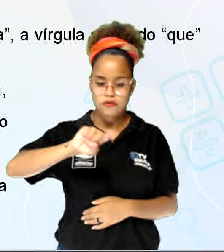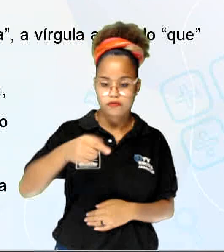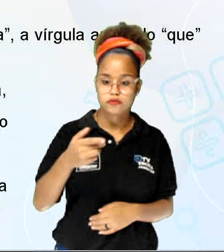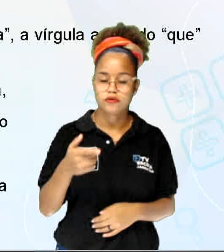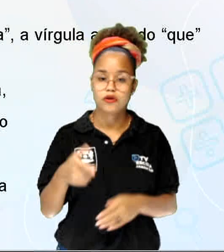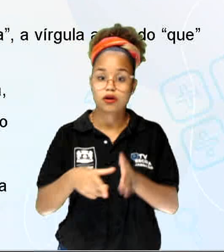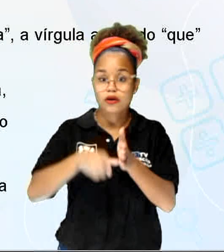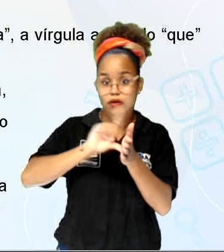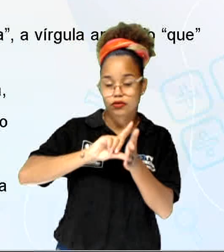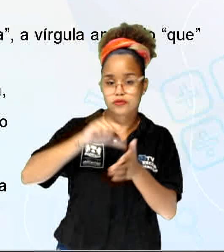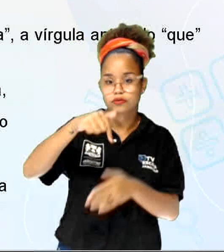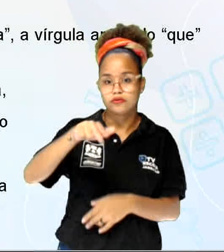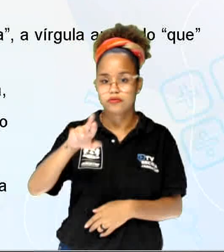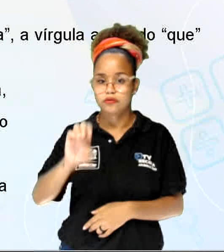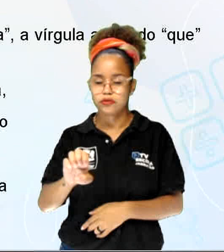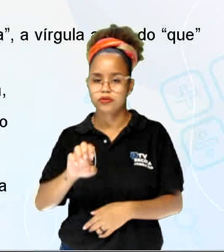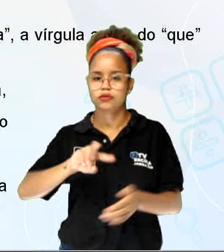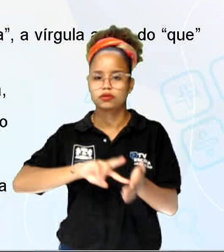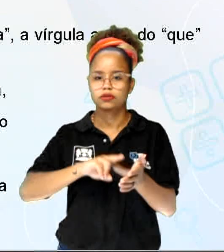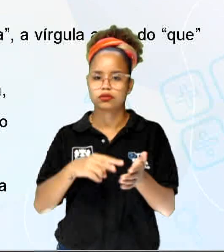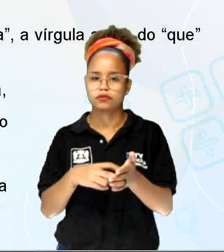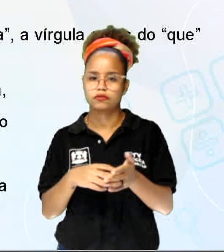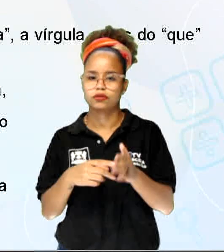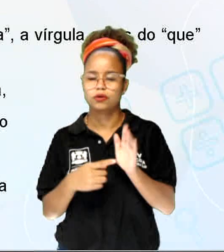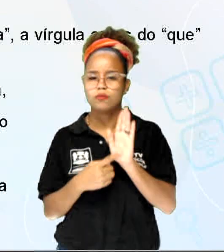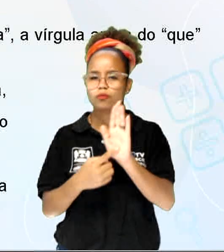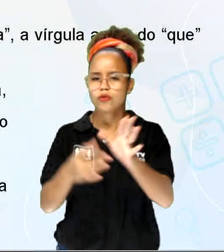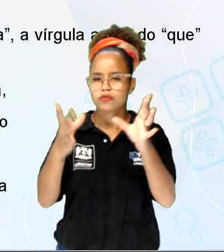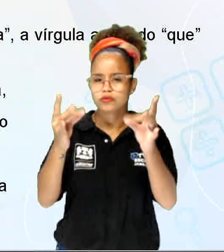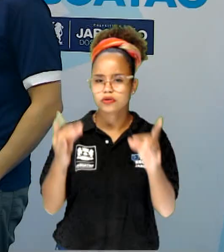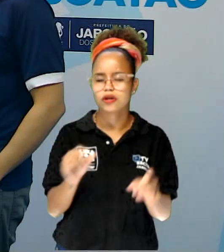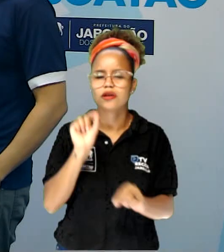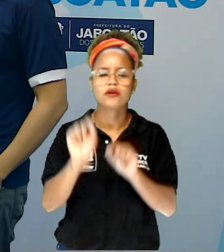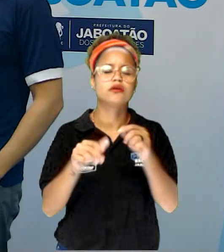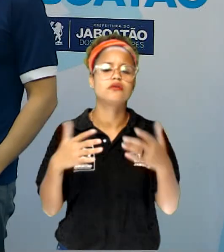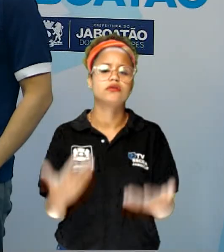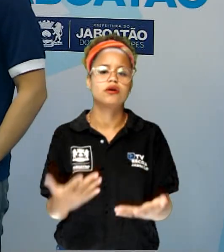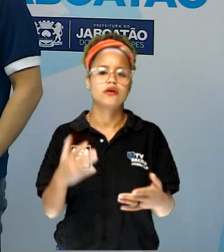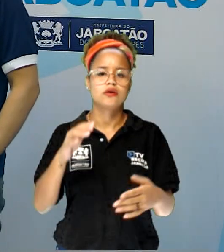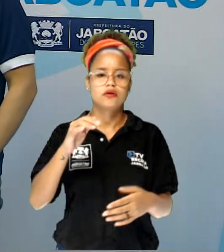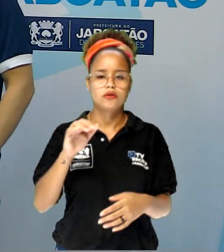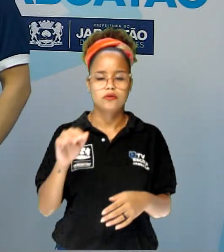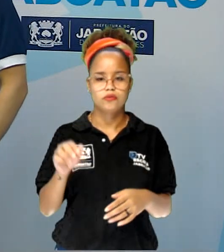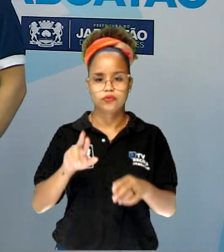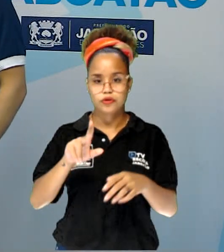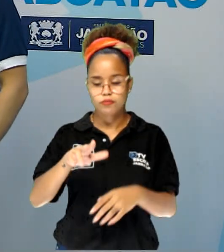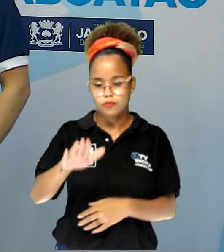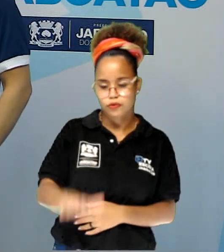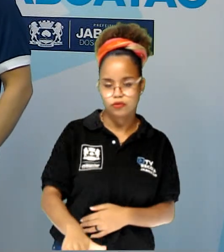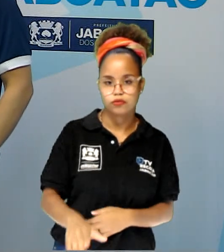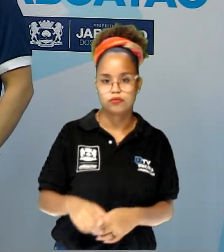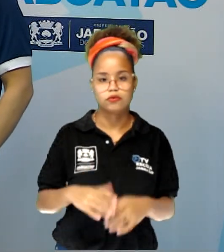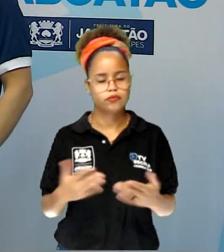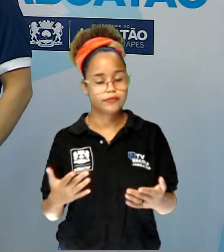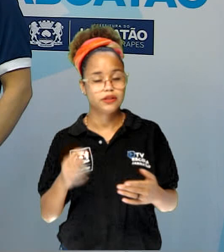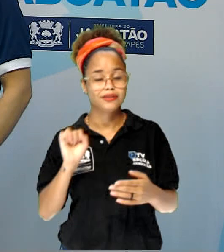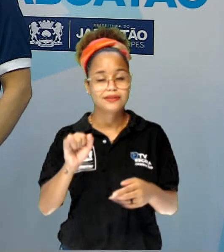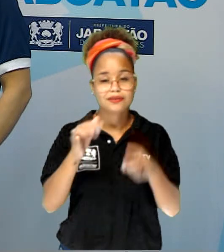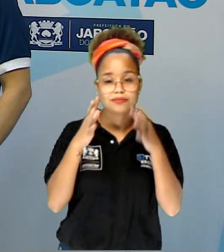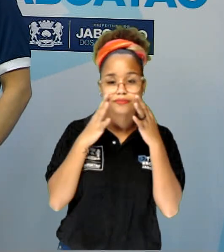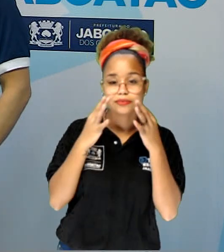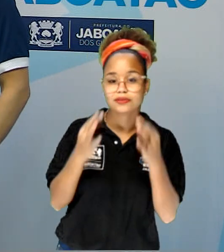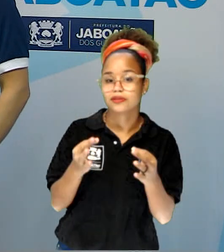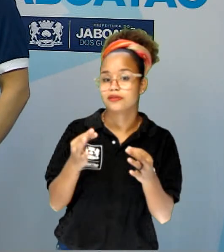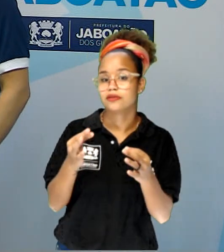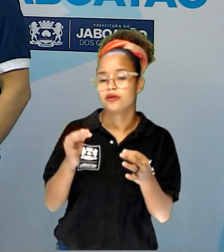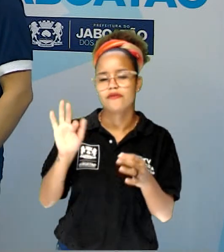que restringe, especifica quem é o irmão menor. Na verdade, pessoal, se a gente prestar atenção direitinho, isso também não